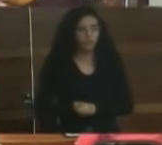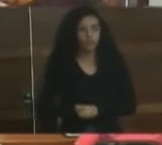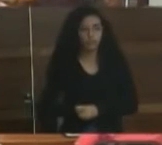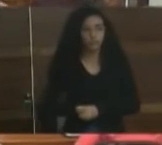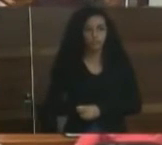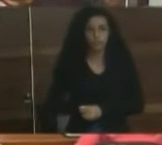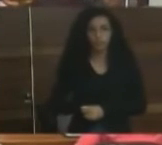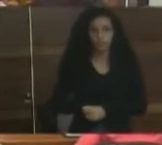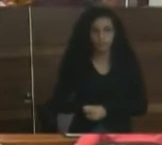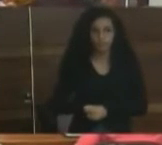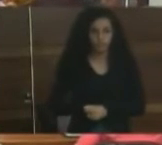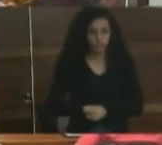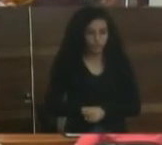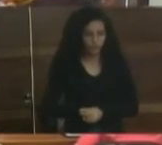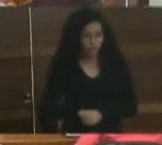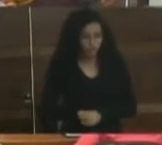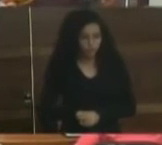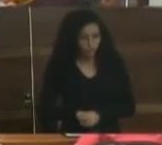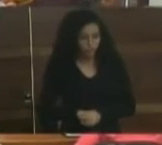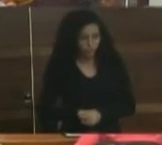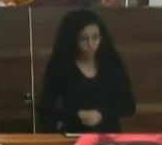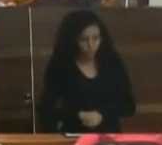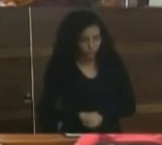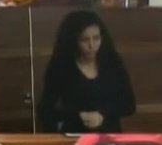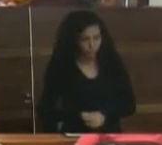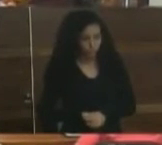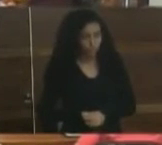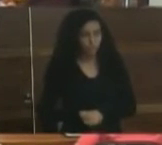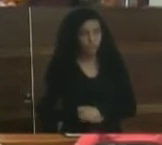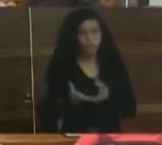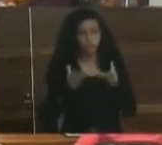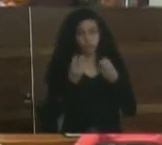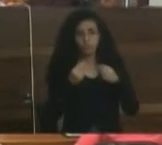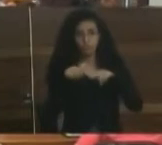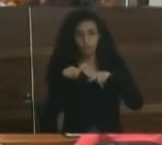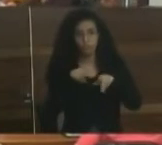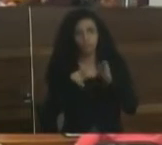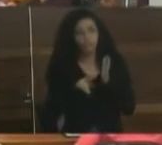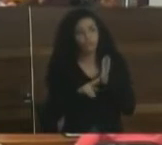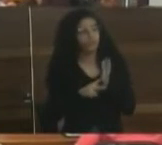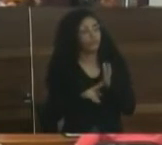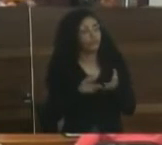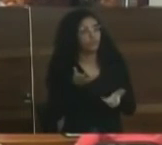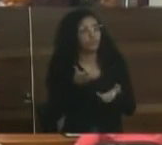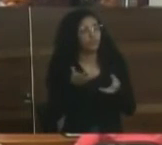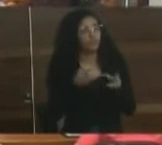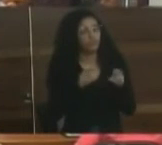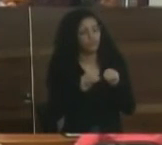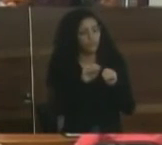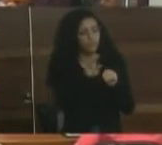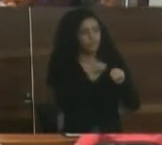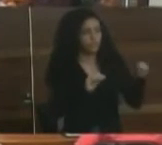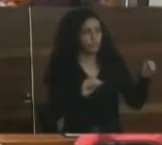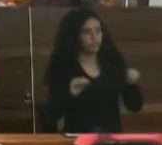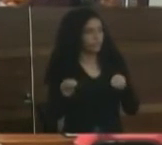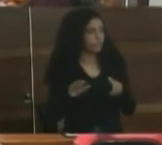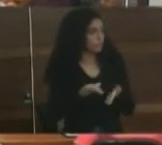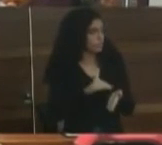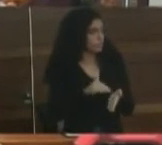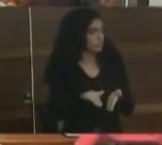a ganhar a gente começa a mulher já está quase ao 37